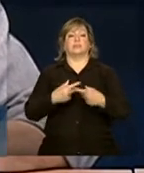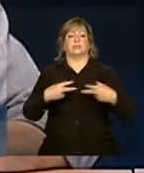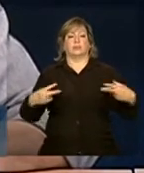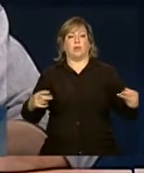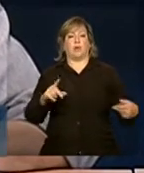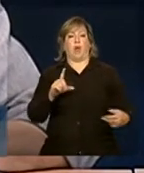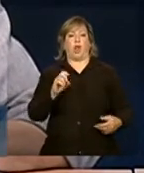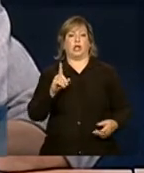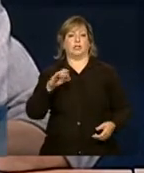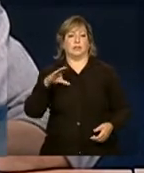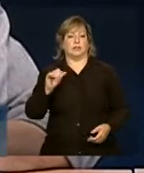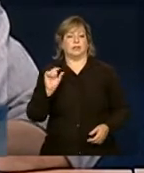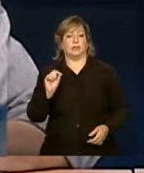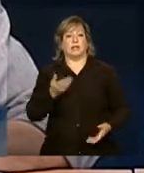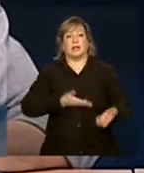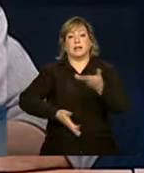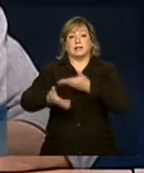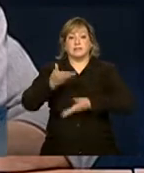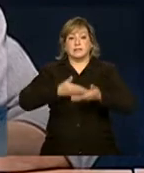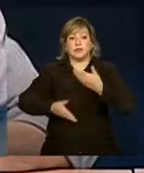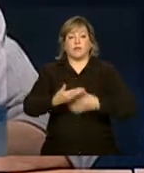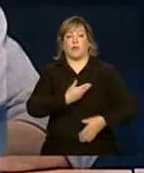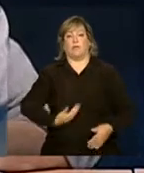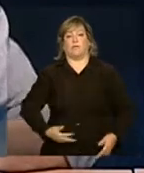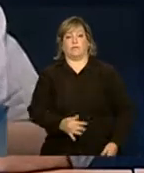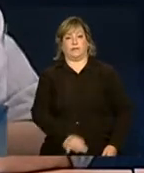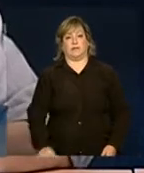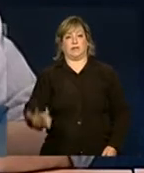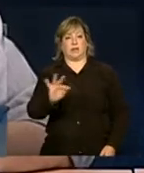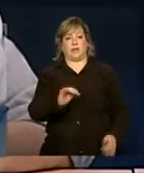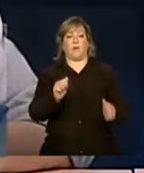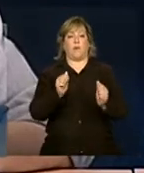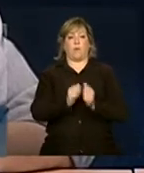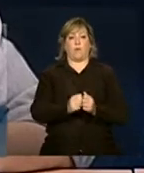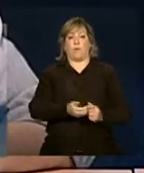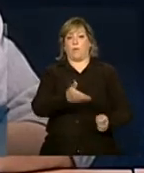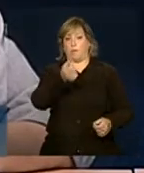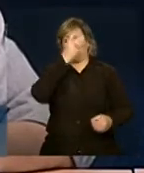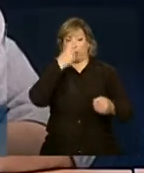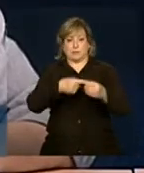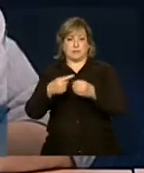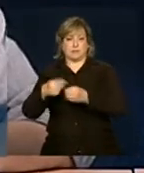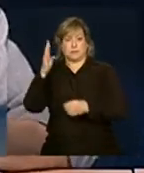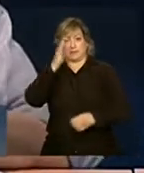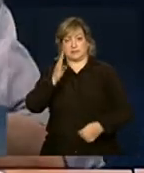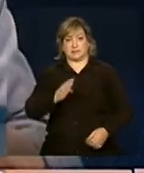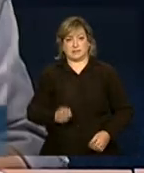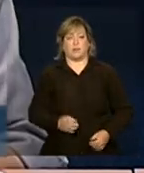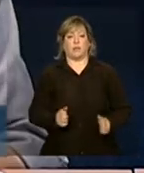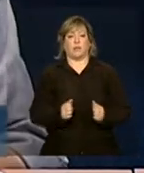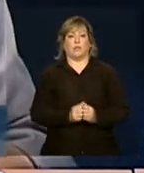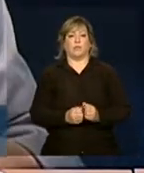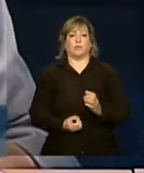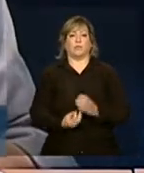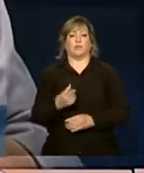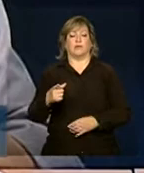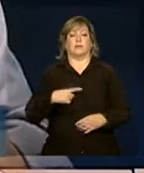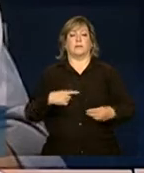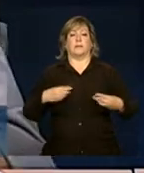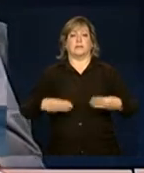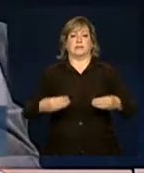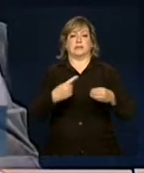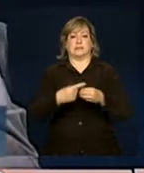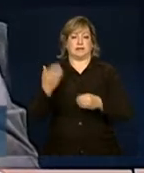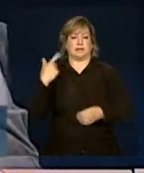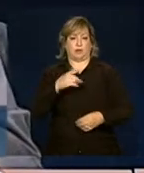a lógica de relação do governo federal com os municípios brasileiros com a criação do ministério das cidades